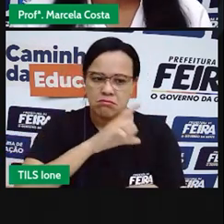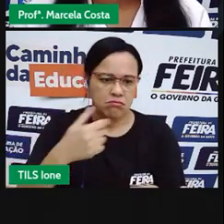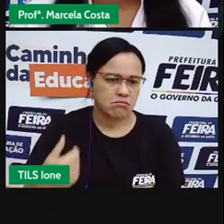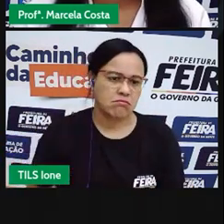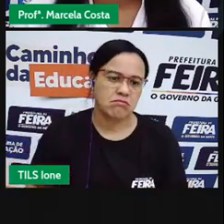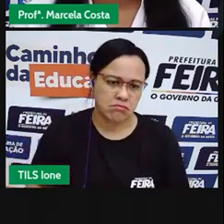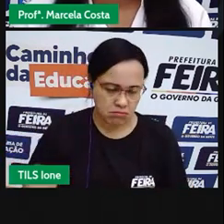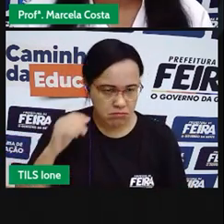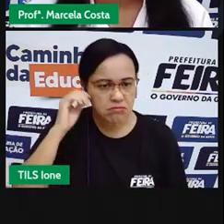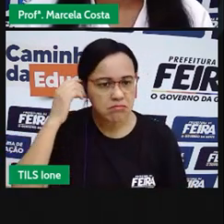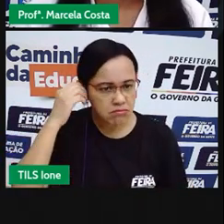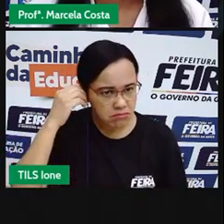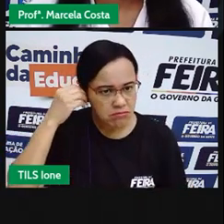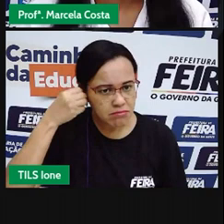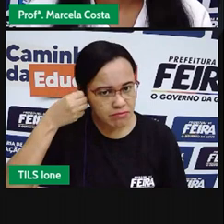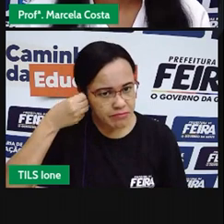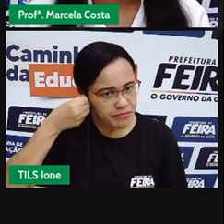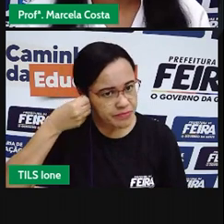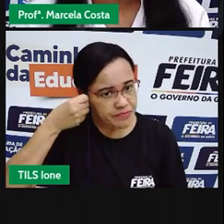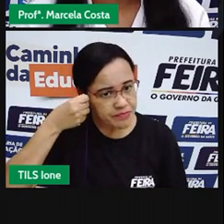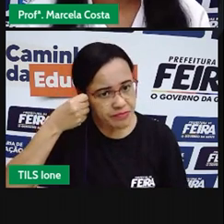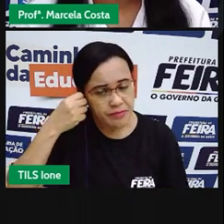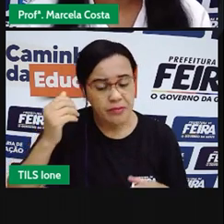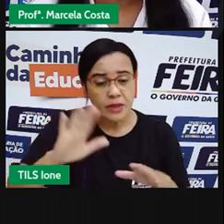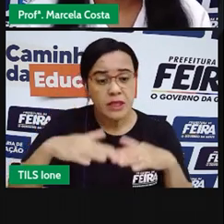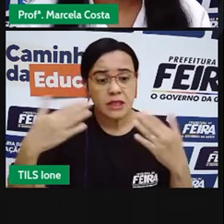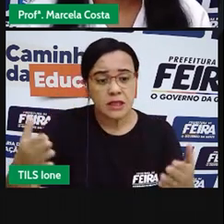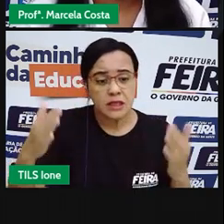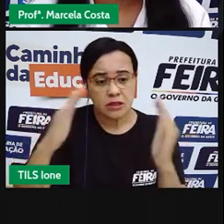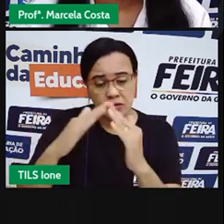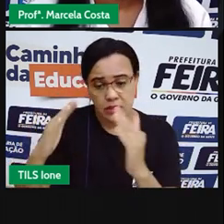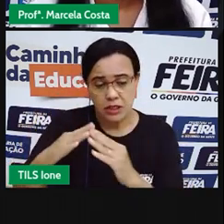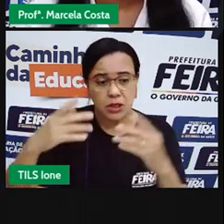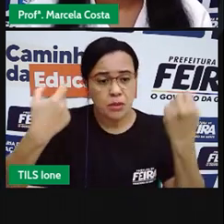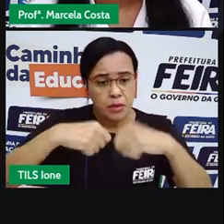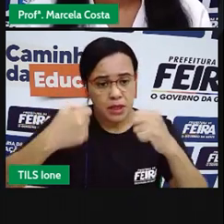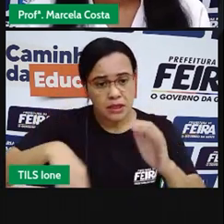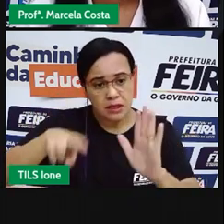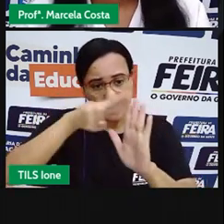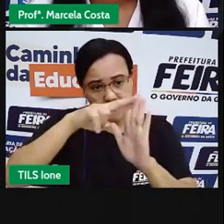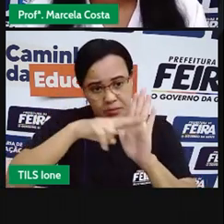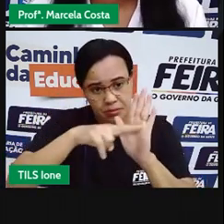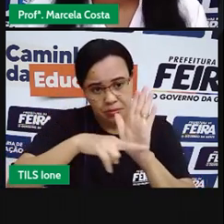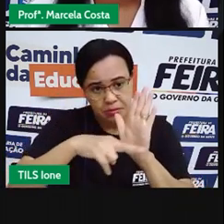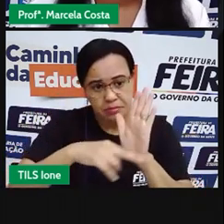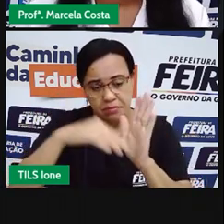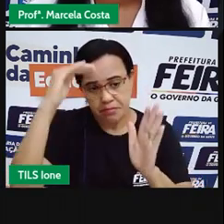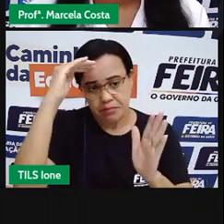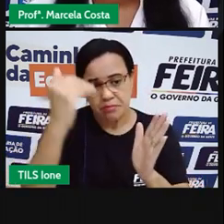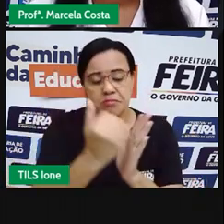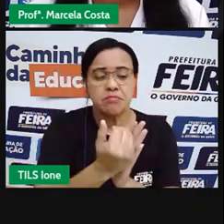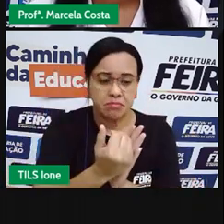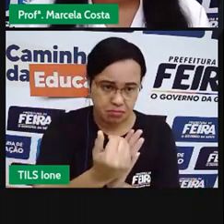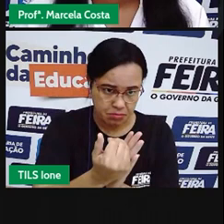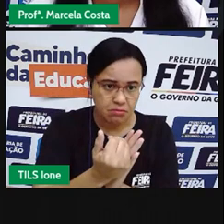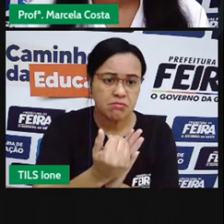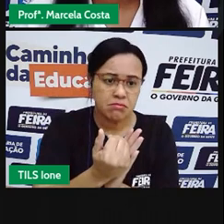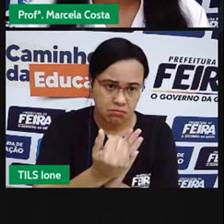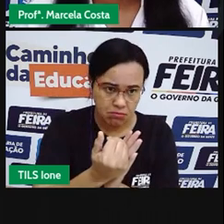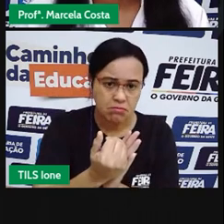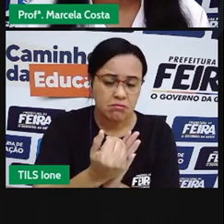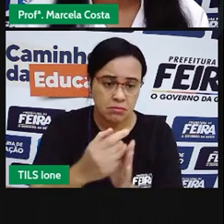a determinada pela Organização Mundial de Saúde, que é 50 decibéis, para não prejudicar ali